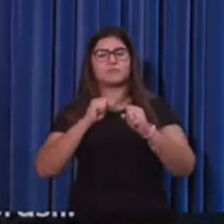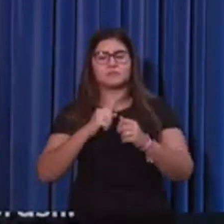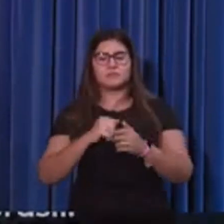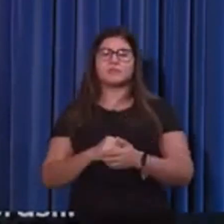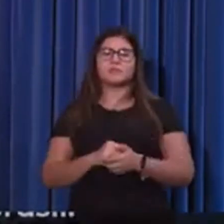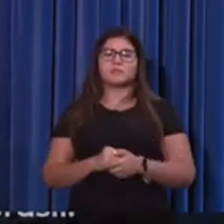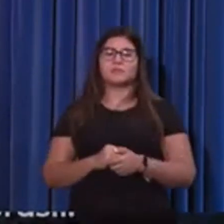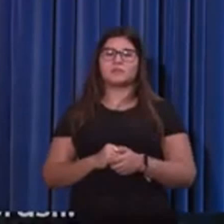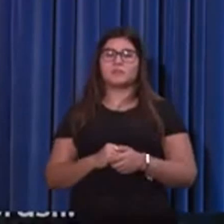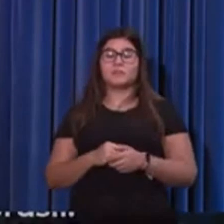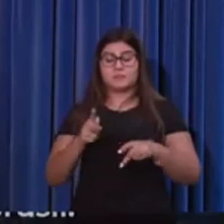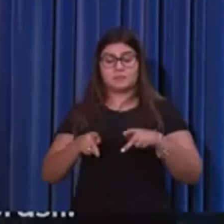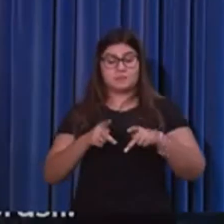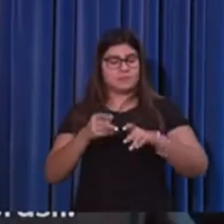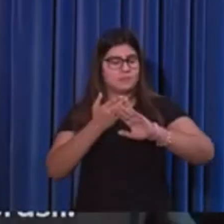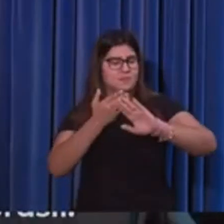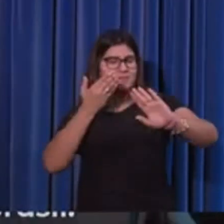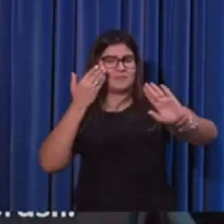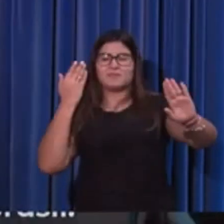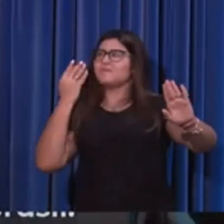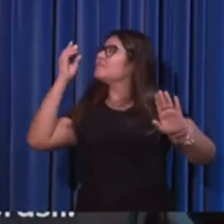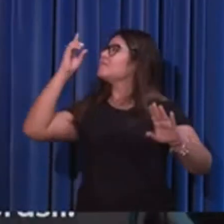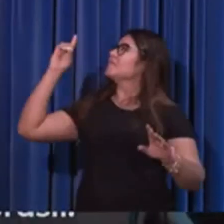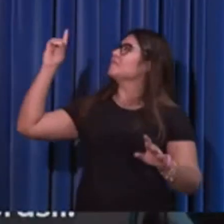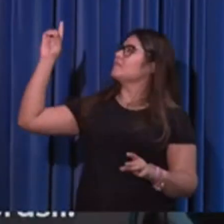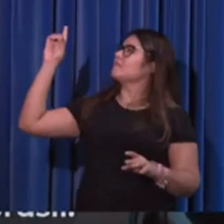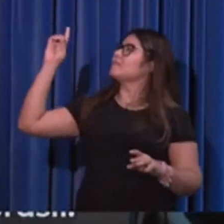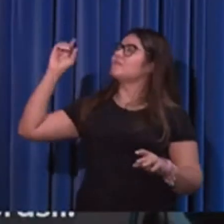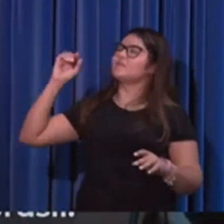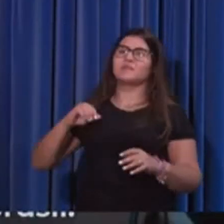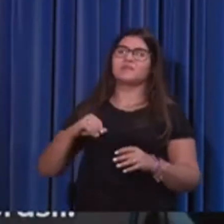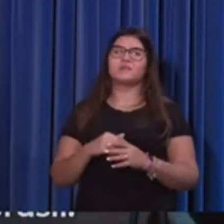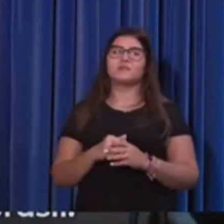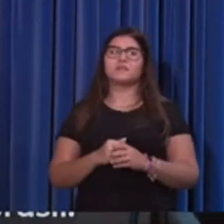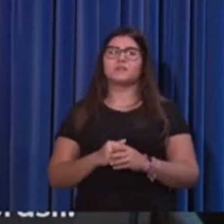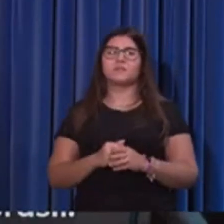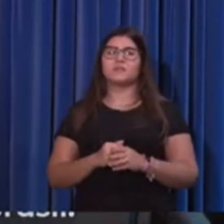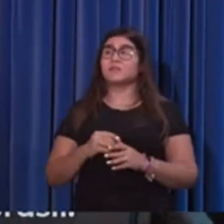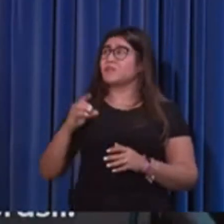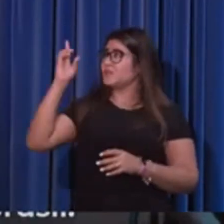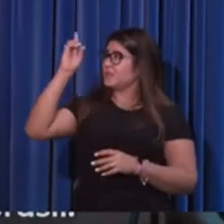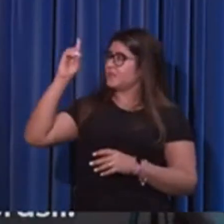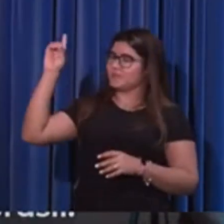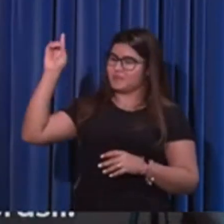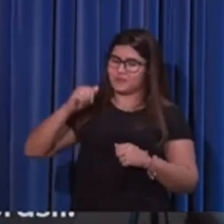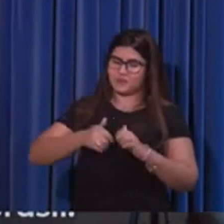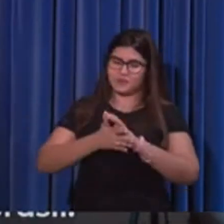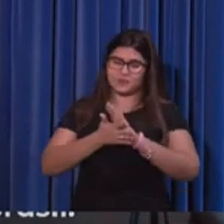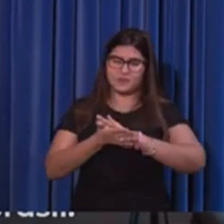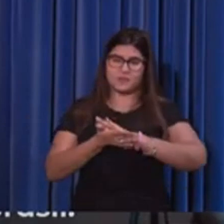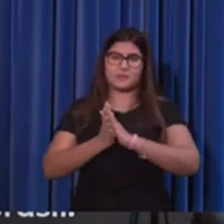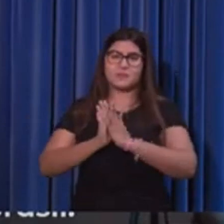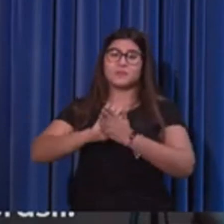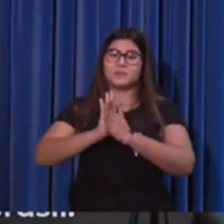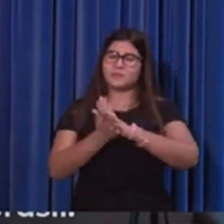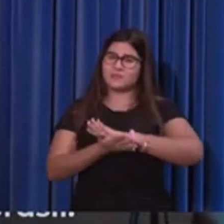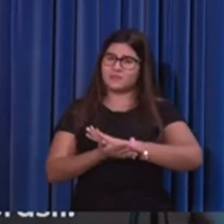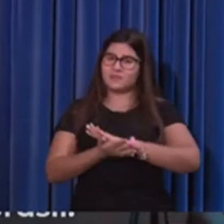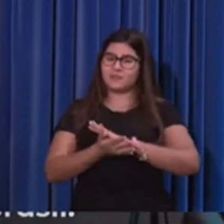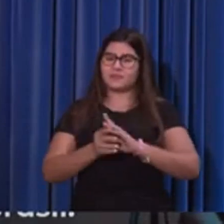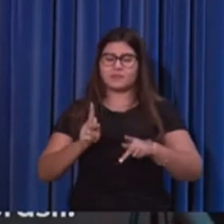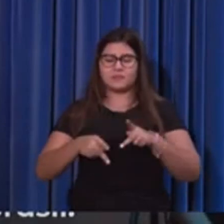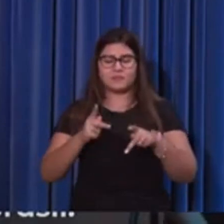que se afastam de ti, eis que perecem. Tu destróis todos os que são infiéis para